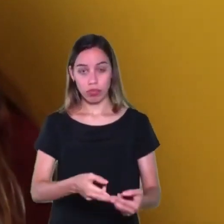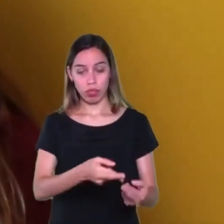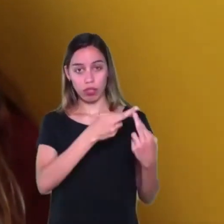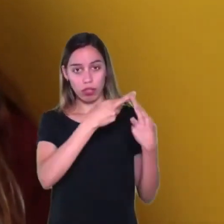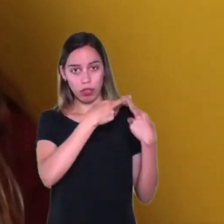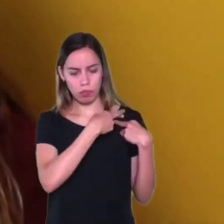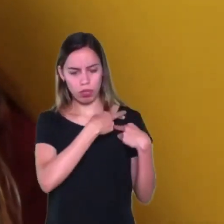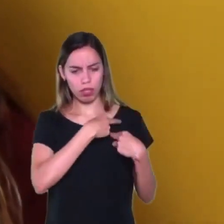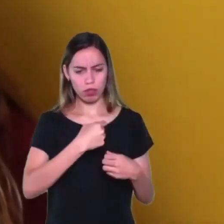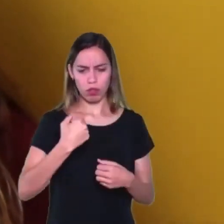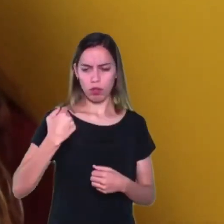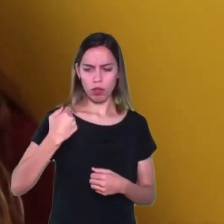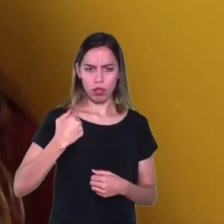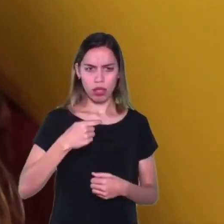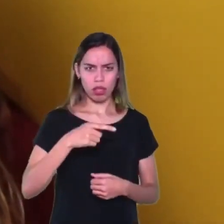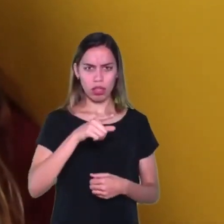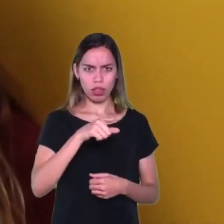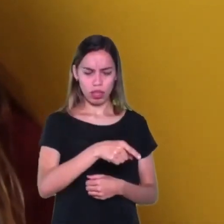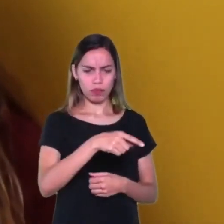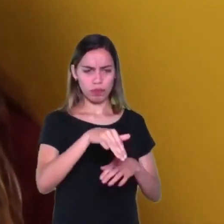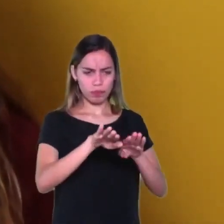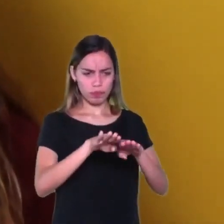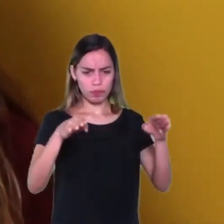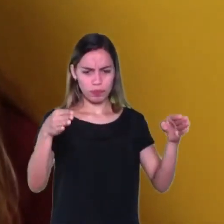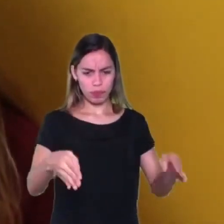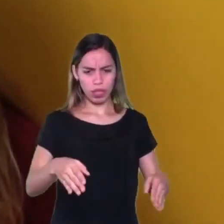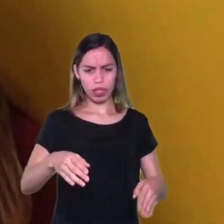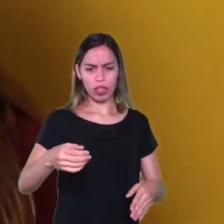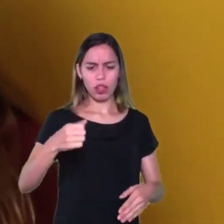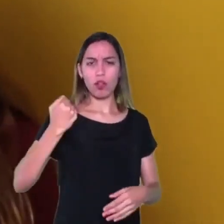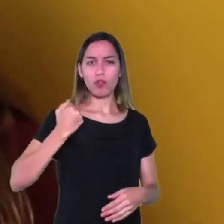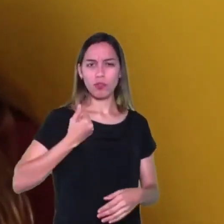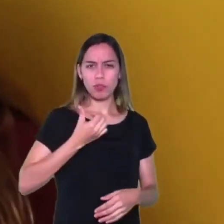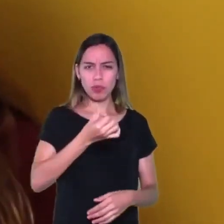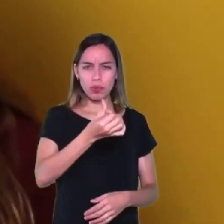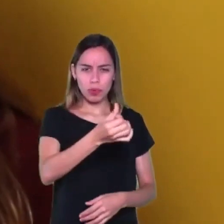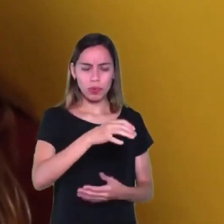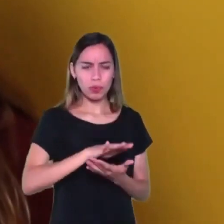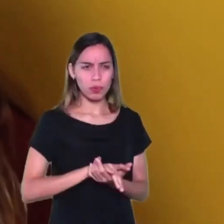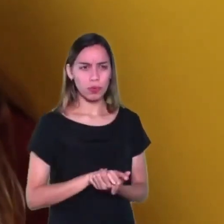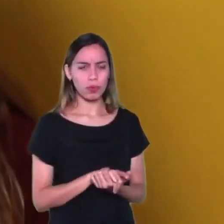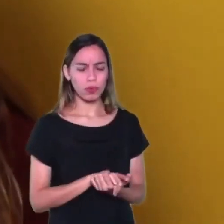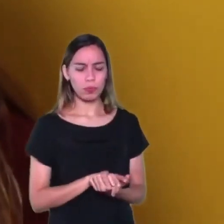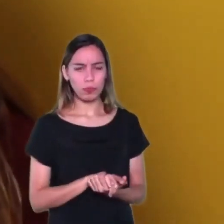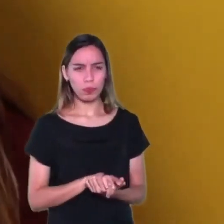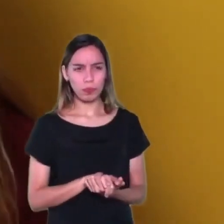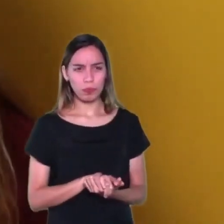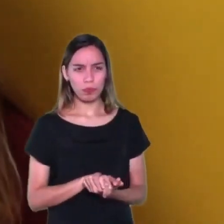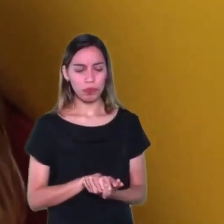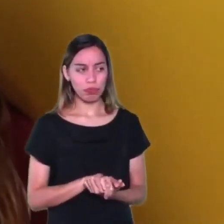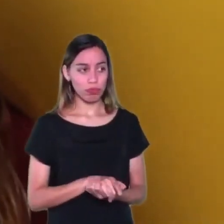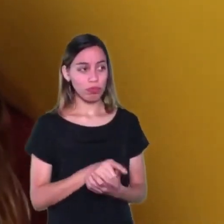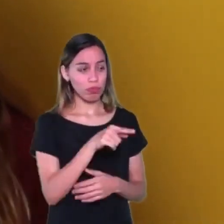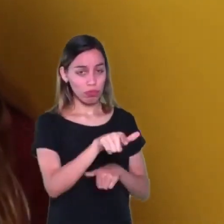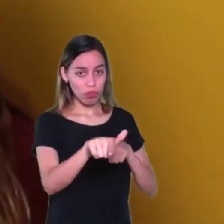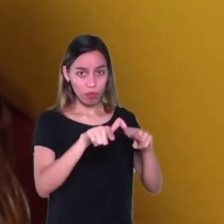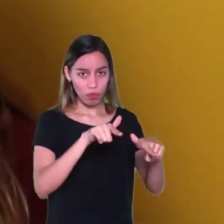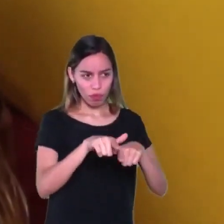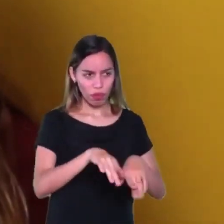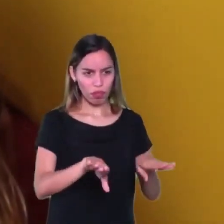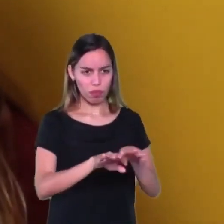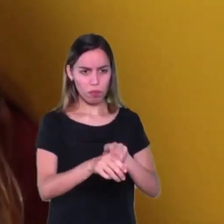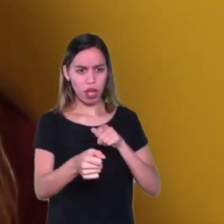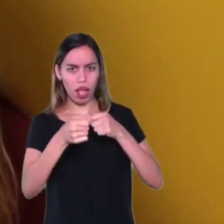tem como patrona a escritora itaunense Nise Campos. Silvio também trabalha como repórter